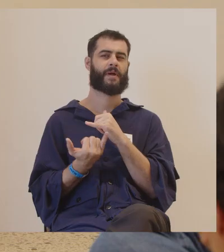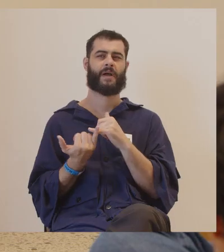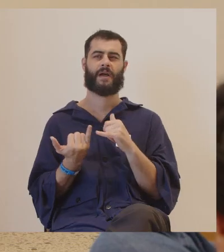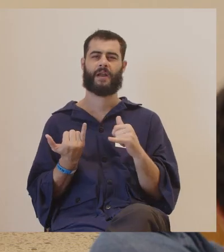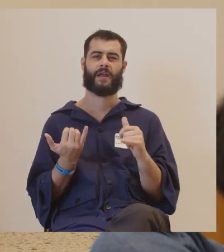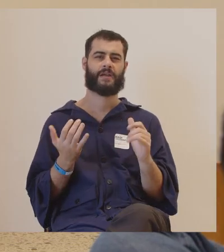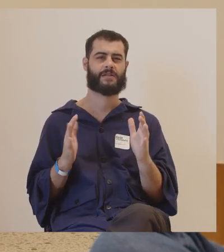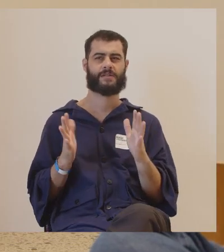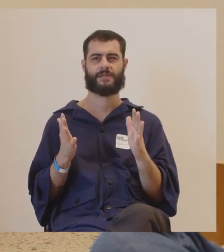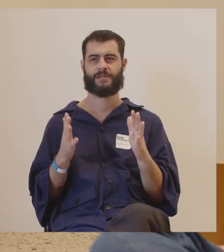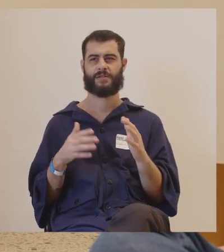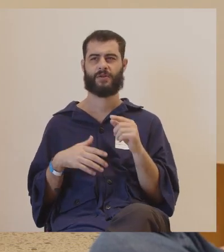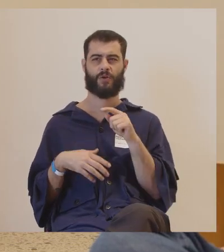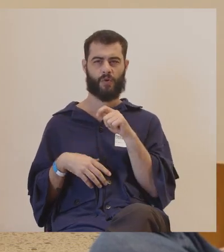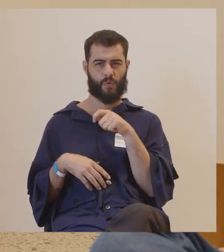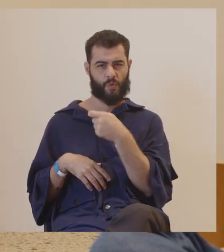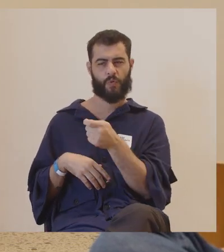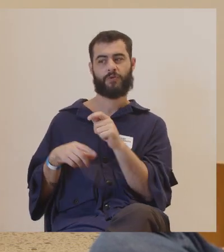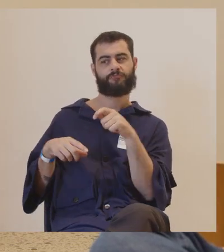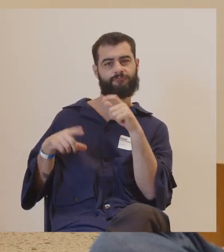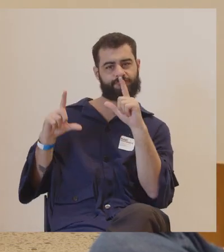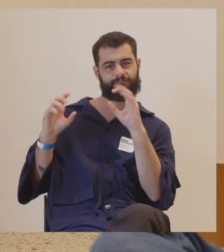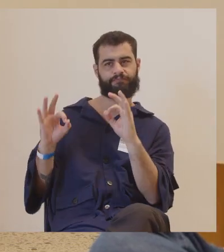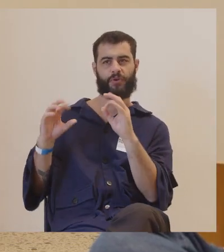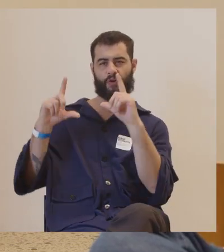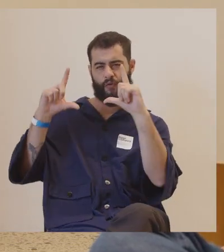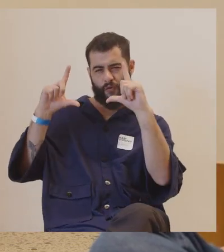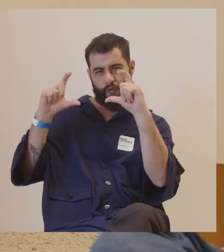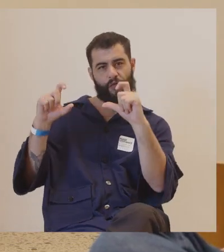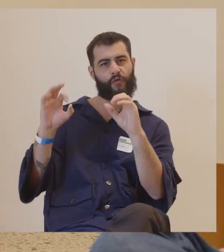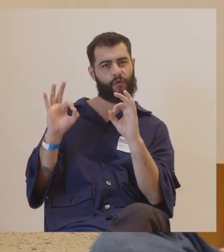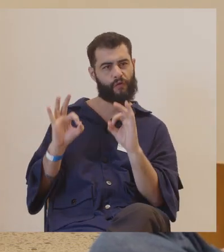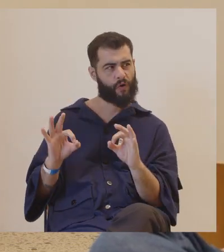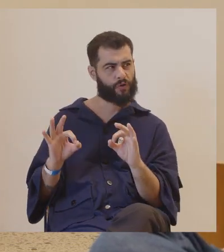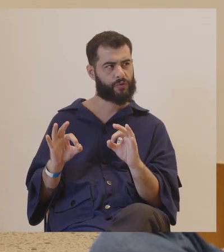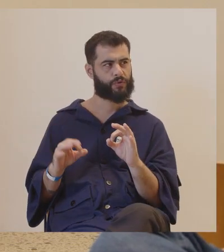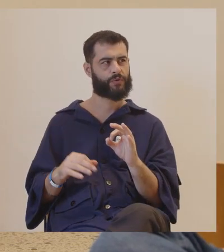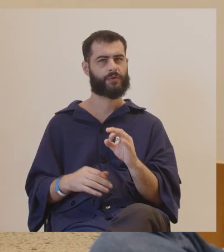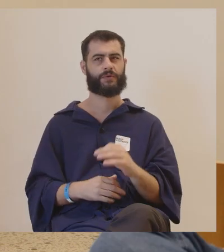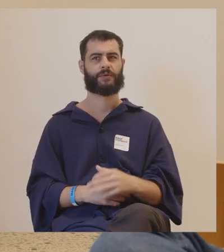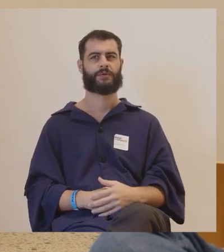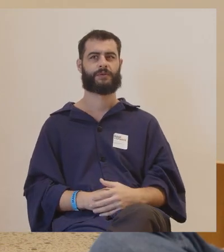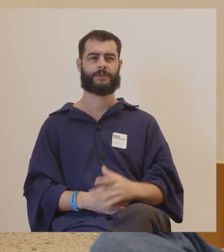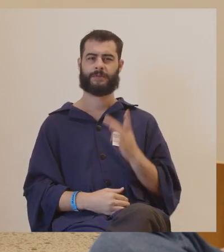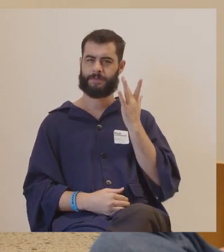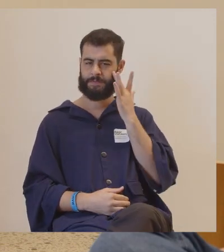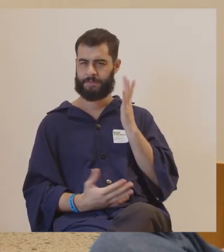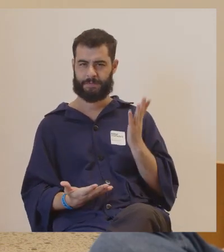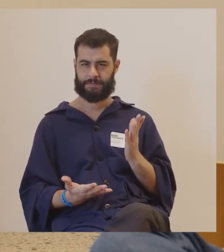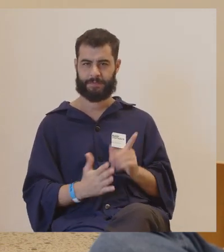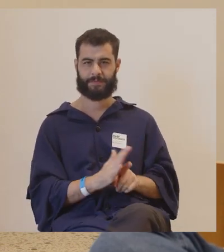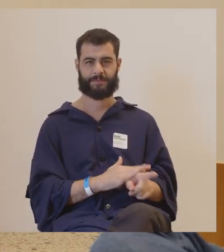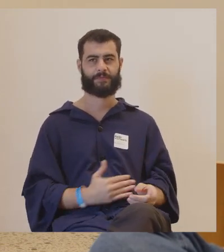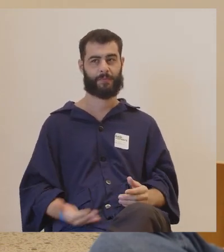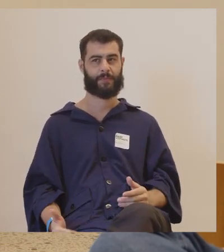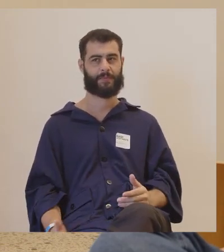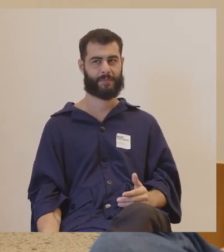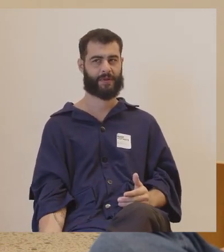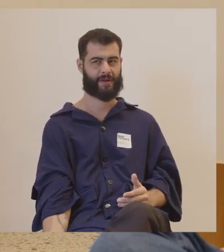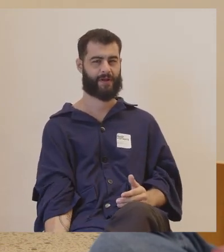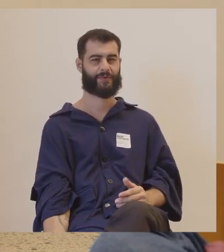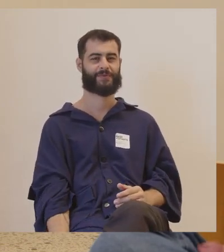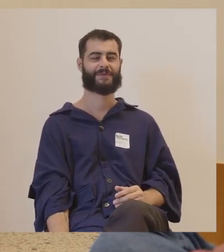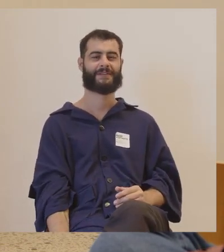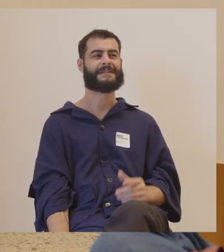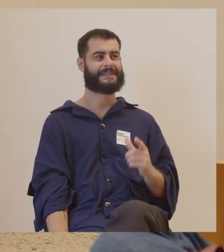una toma fotográfica. No lo sé, se me viene a la cabeza, no sé si hay evidencia sobre eso. Total. Tem várias evidências sobre